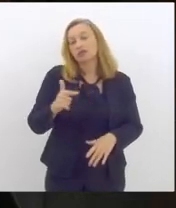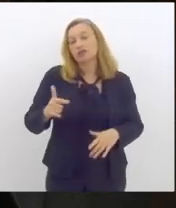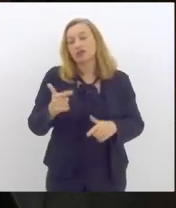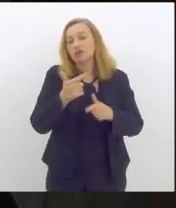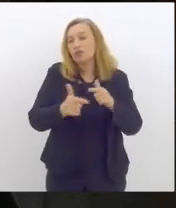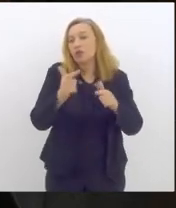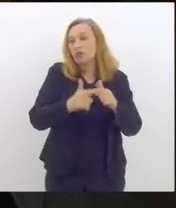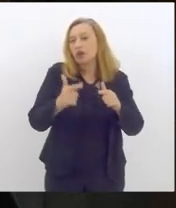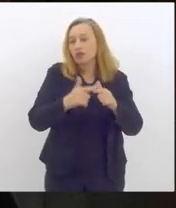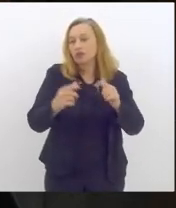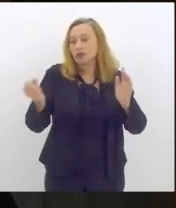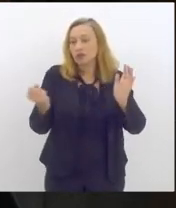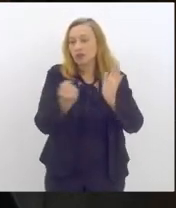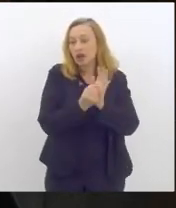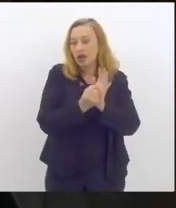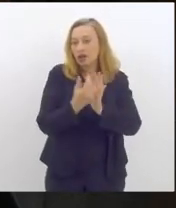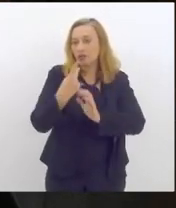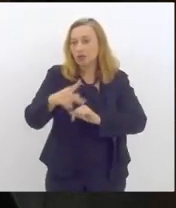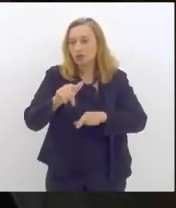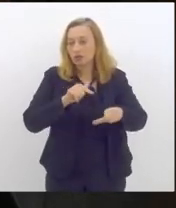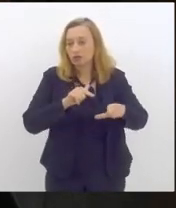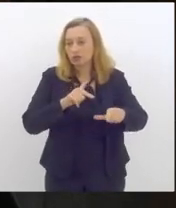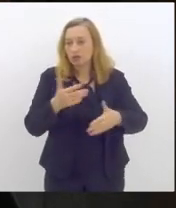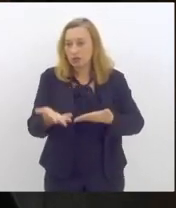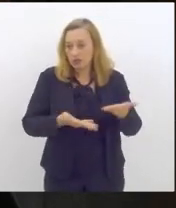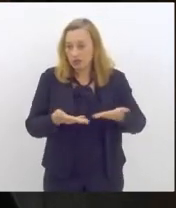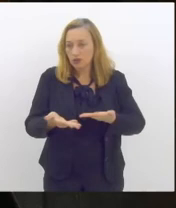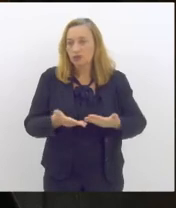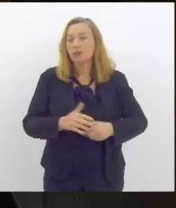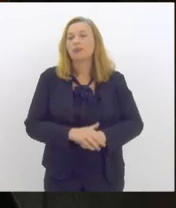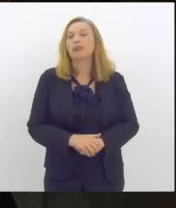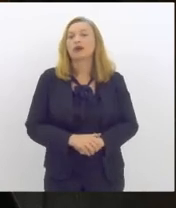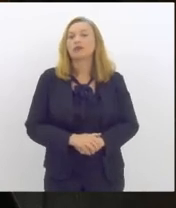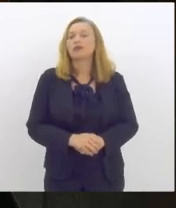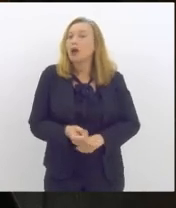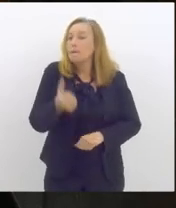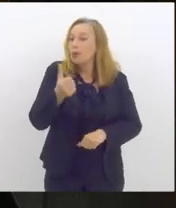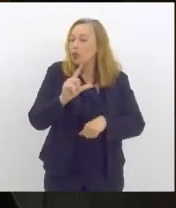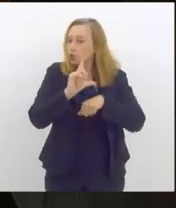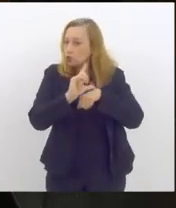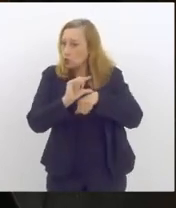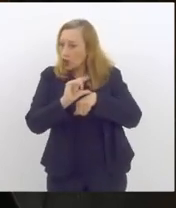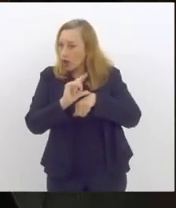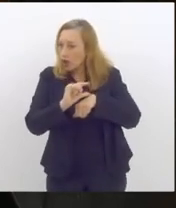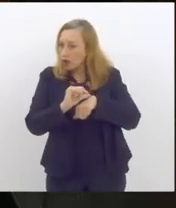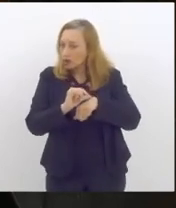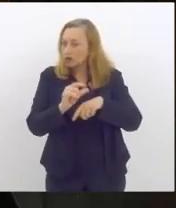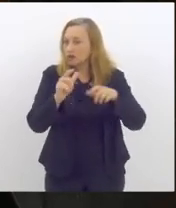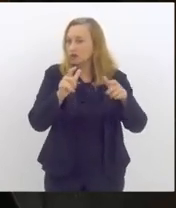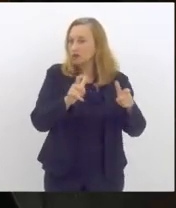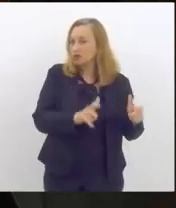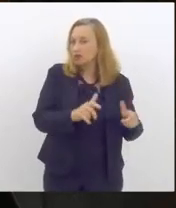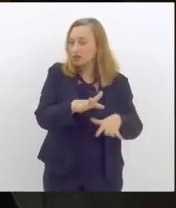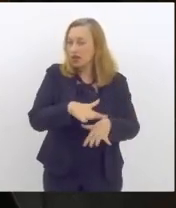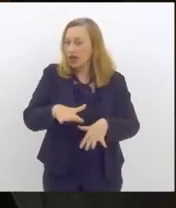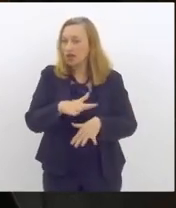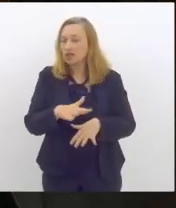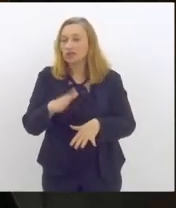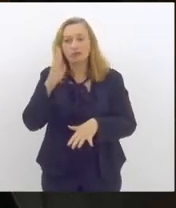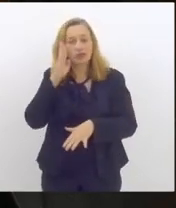que marcam a sua operação é um com os horários em áreas fundamentais